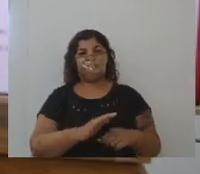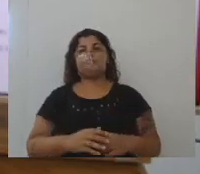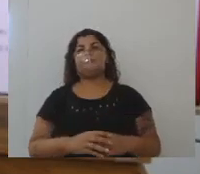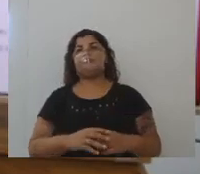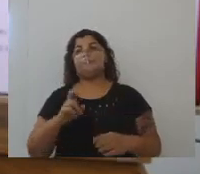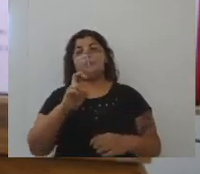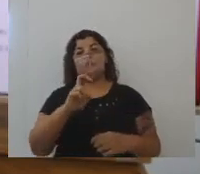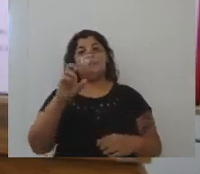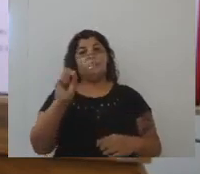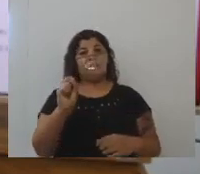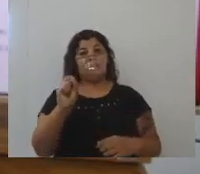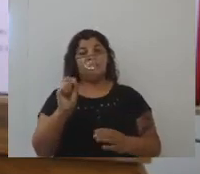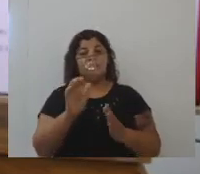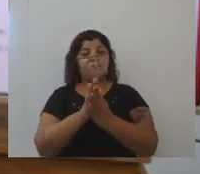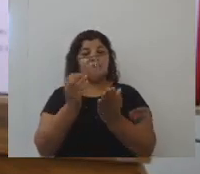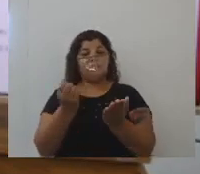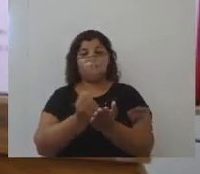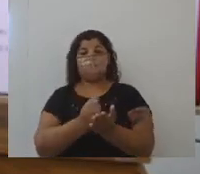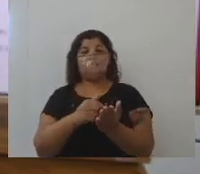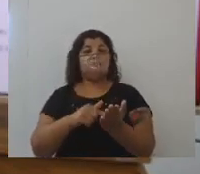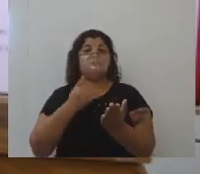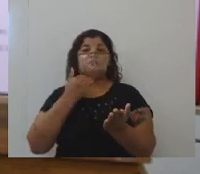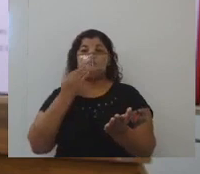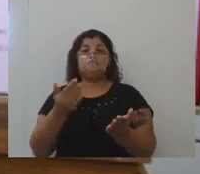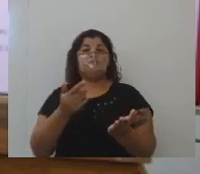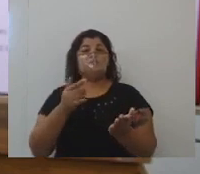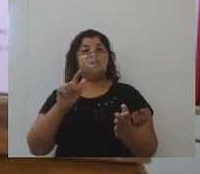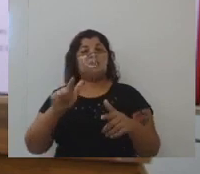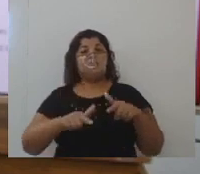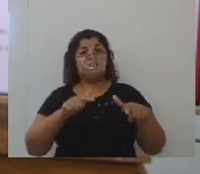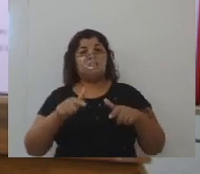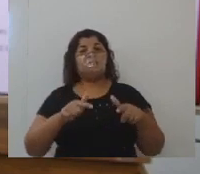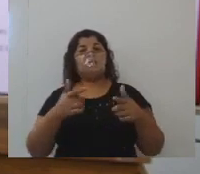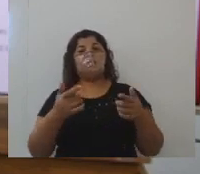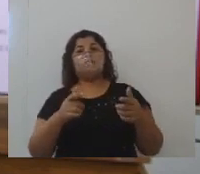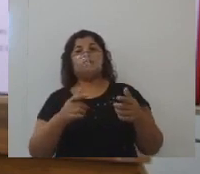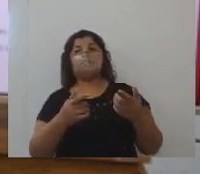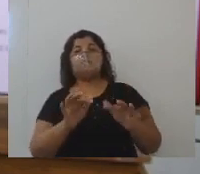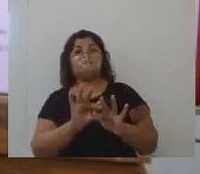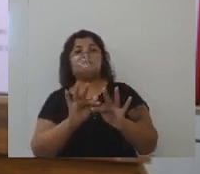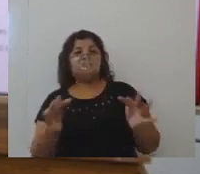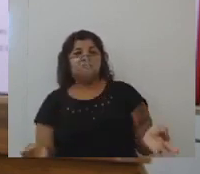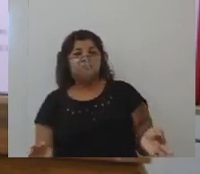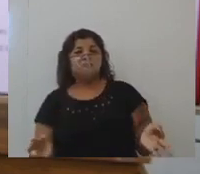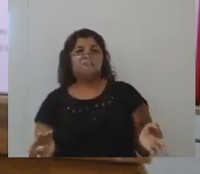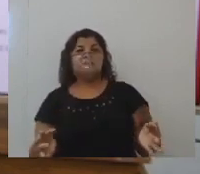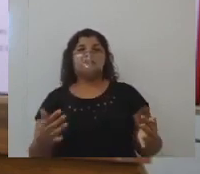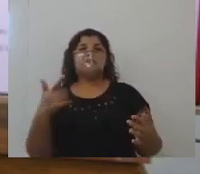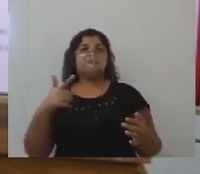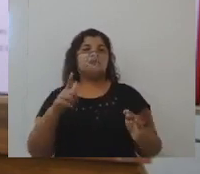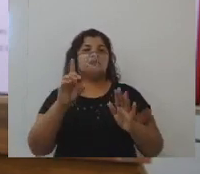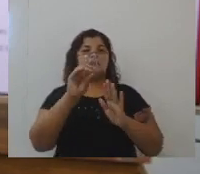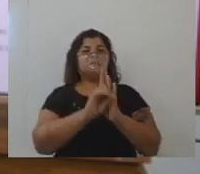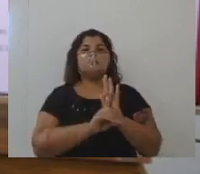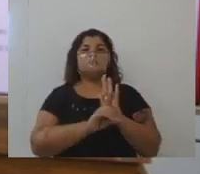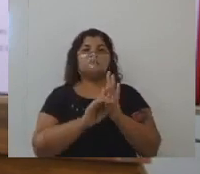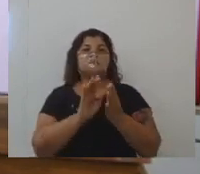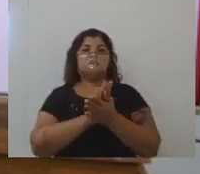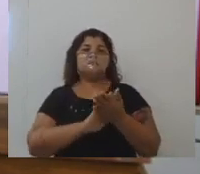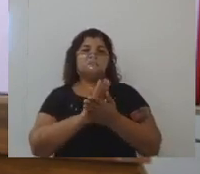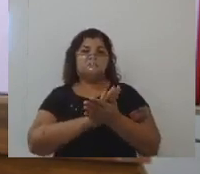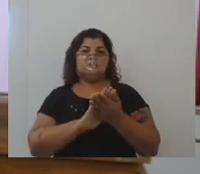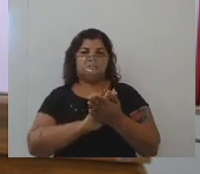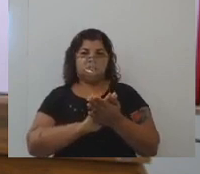sem carteira assinada, estão trabalhando em trabalhos que são alternativos. que não têm direitos trabalhistas,